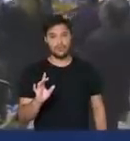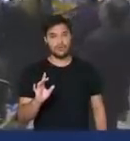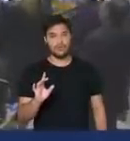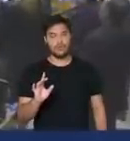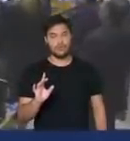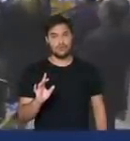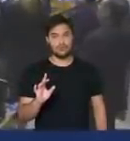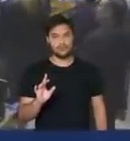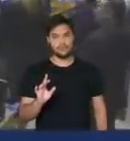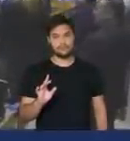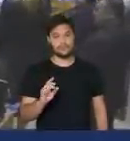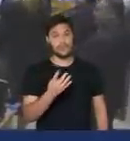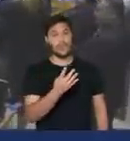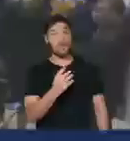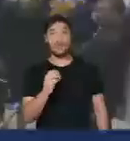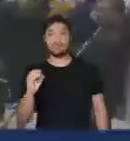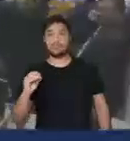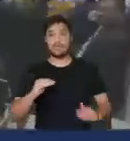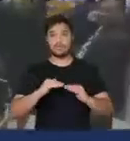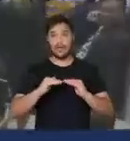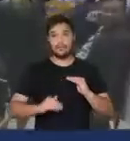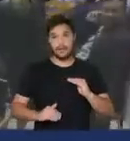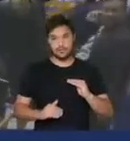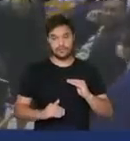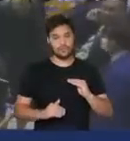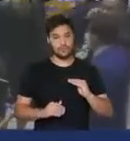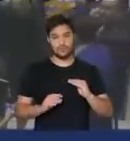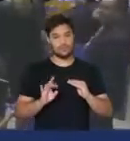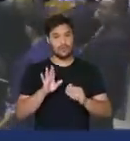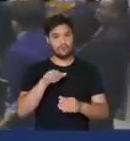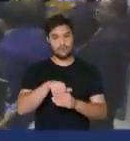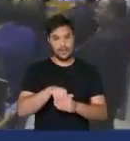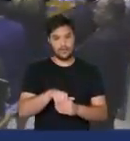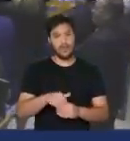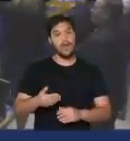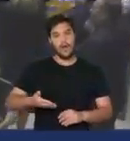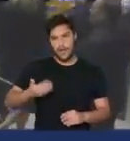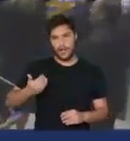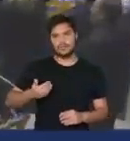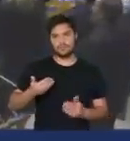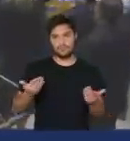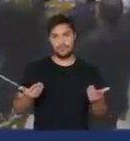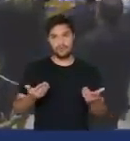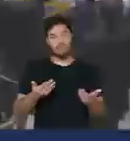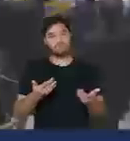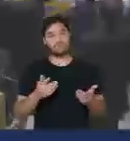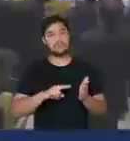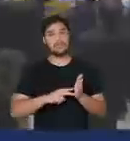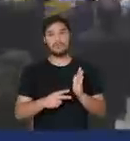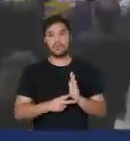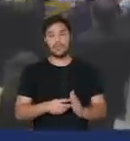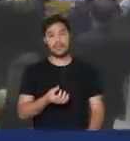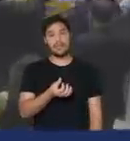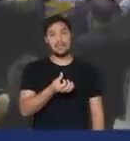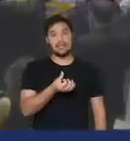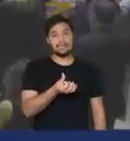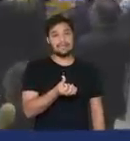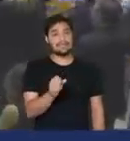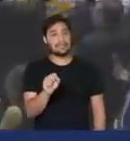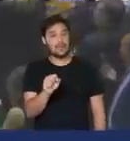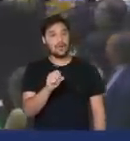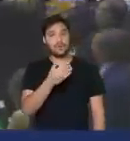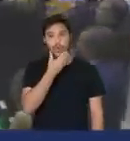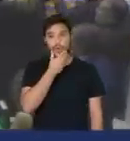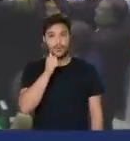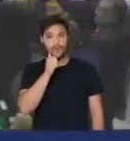pouco menos de 400 haviam votado, tinham votado até então. Ou seja, cerca de 68